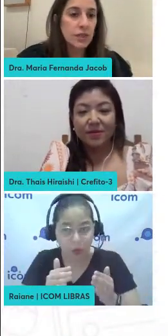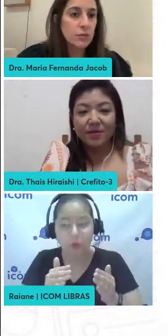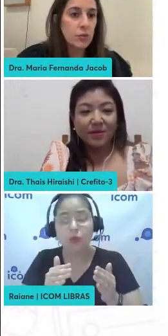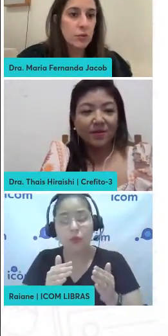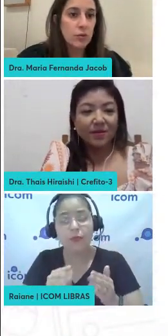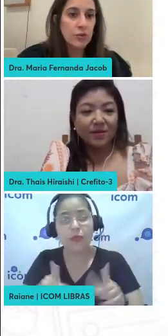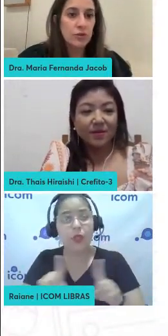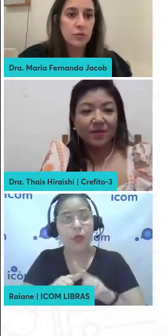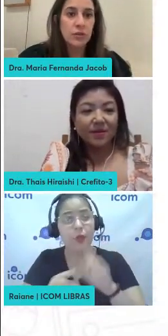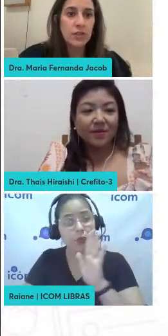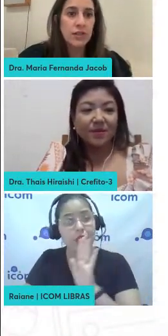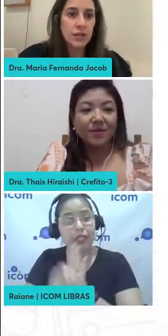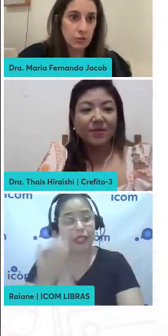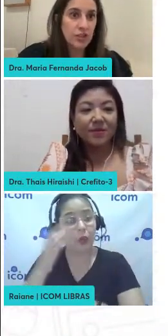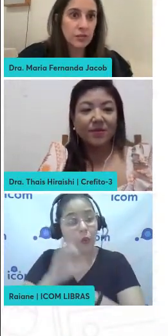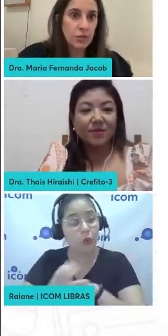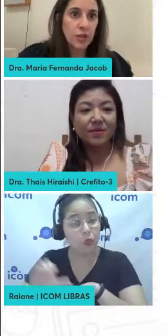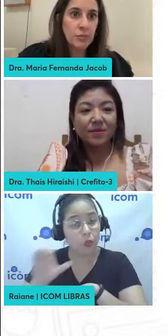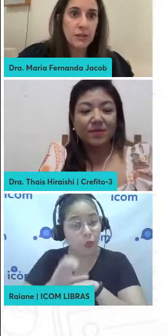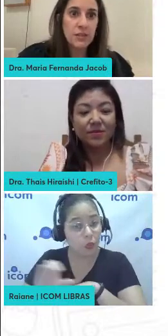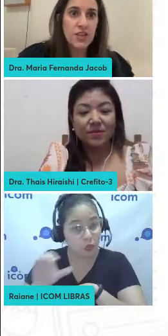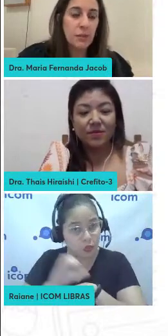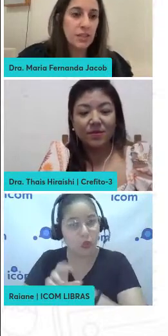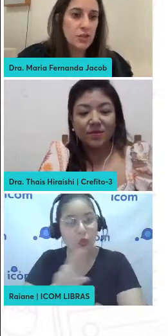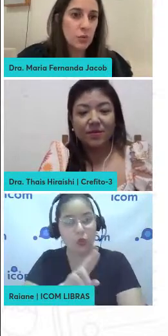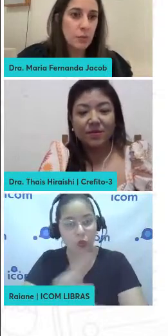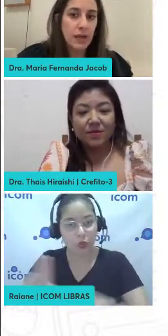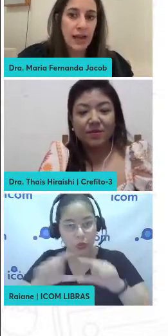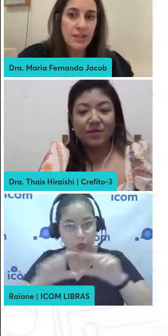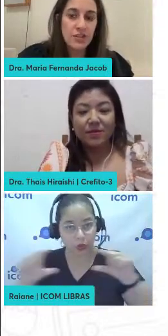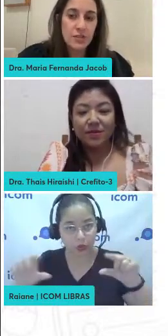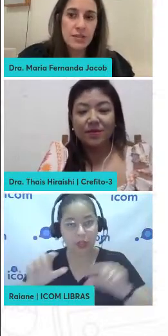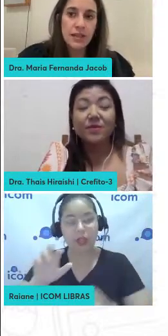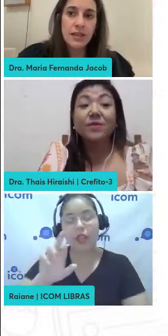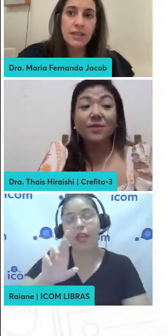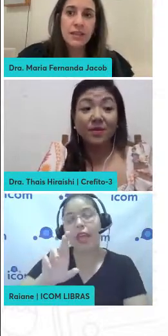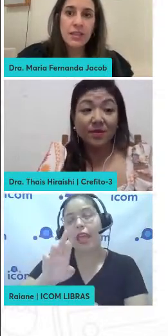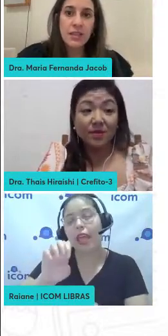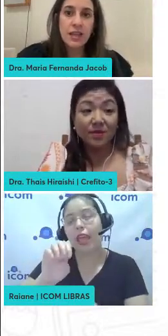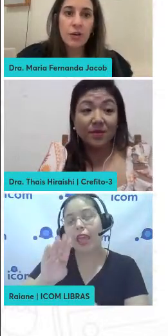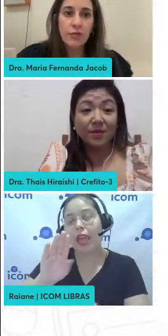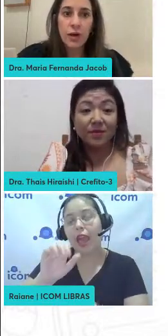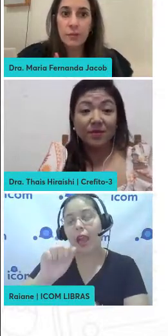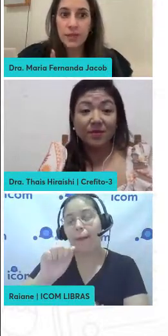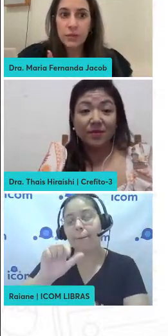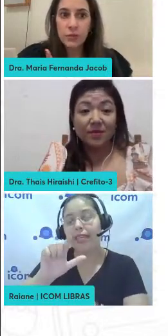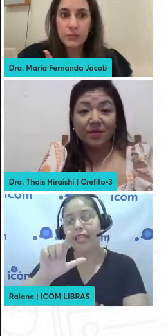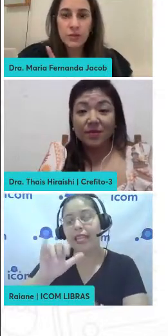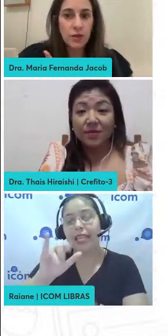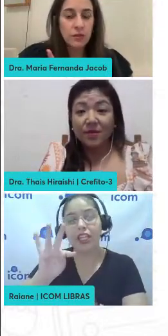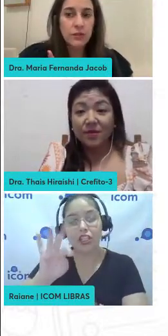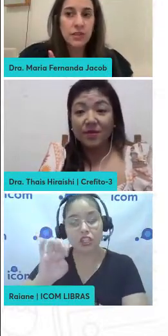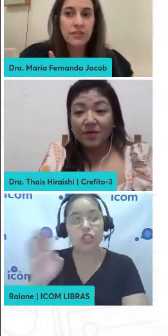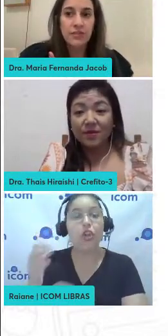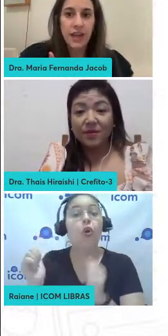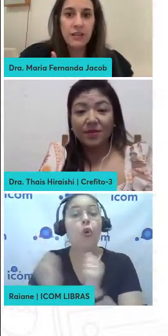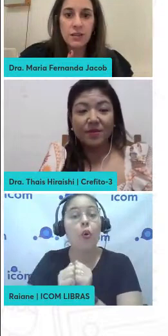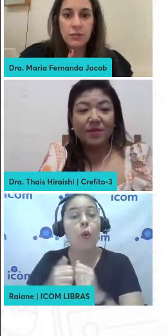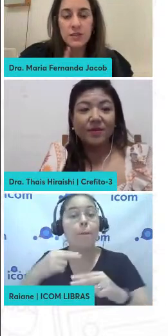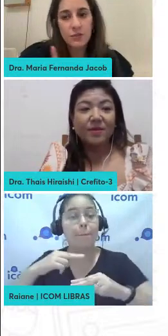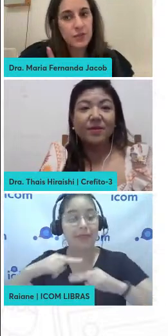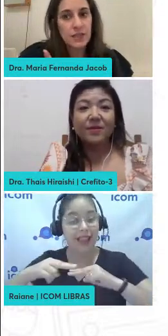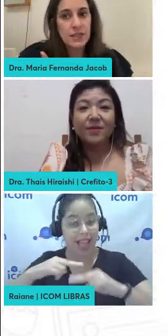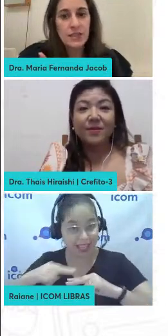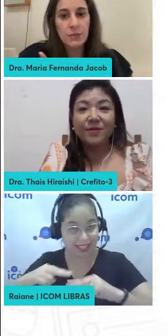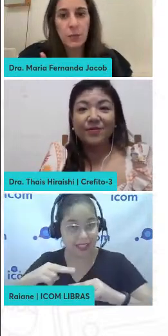eu montei um curso que eu dei o nome também de Reabilite com Pilates, que eu vou abrir turma só o ano que vem.